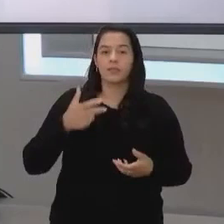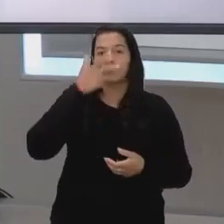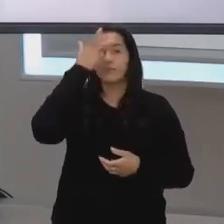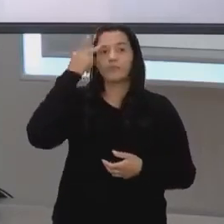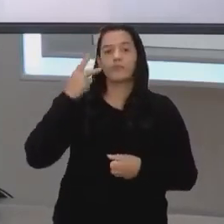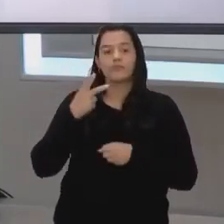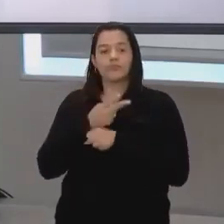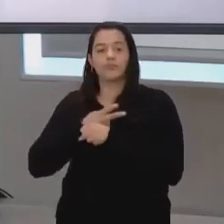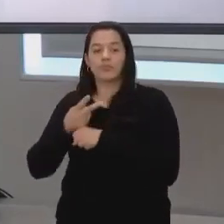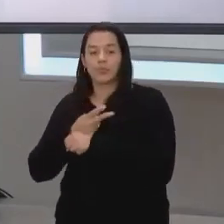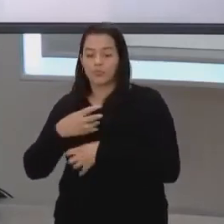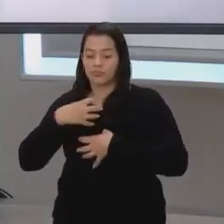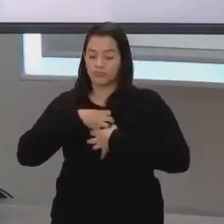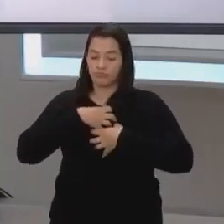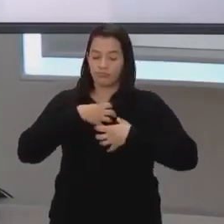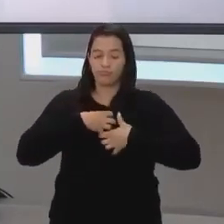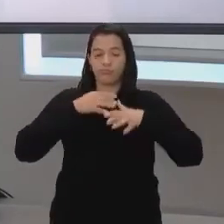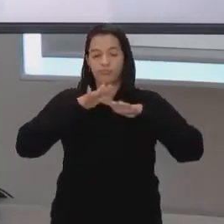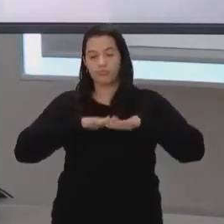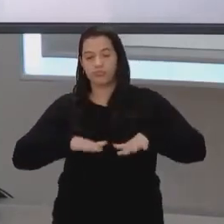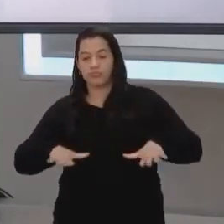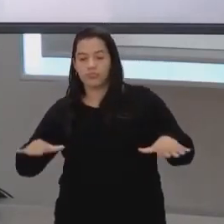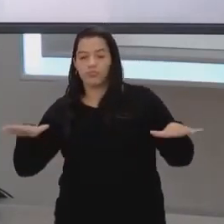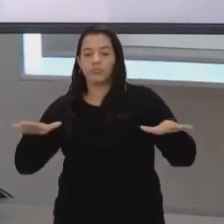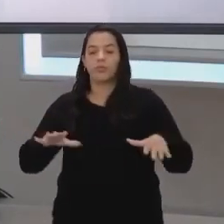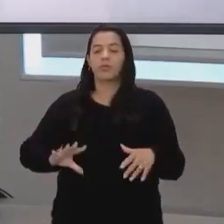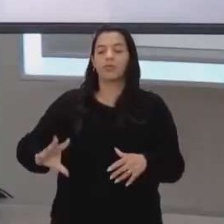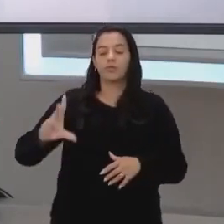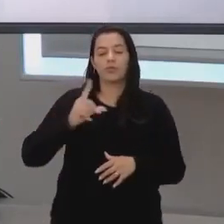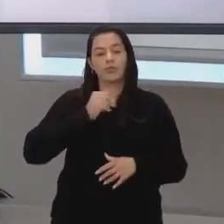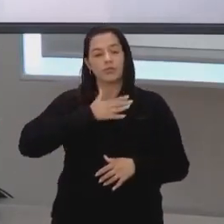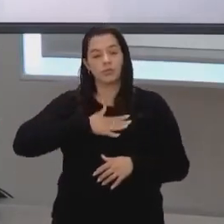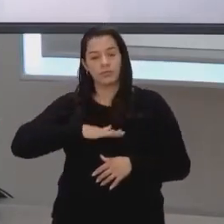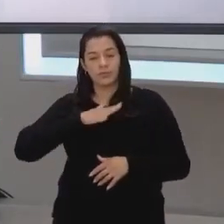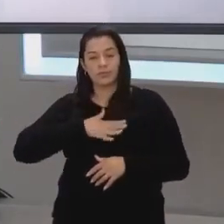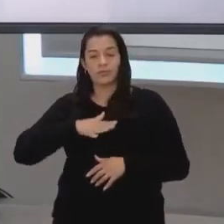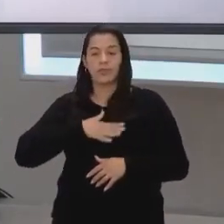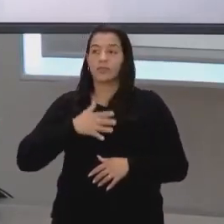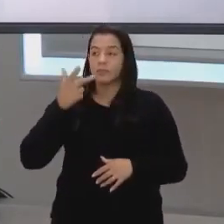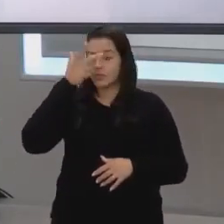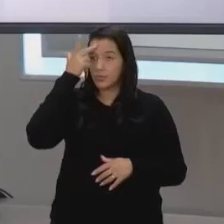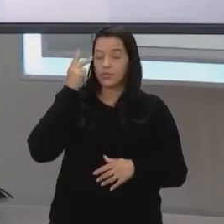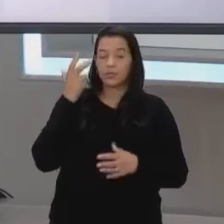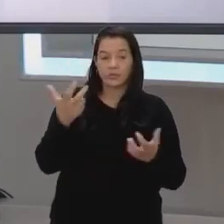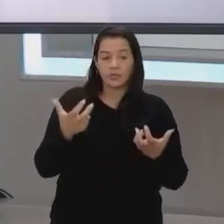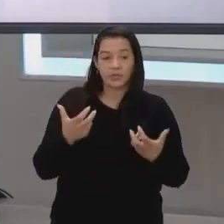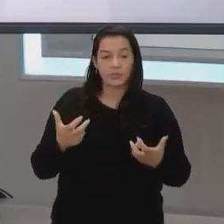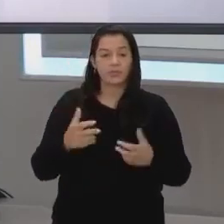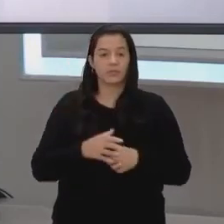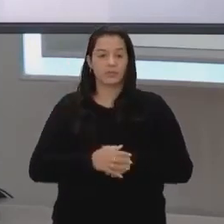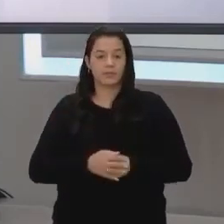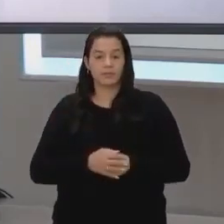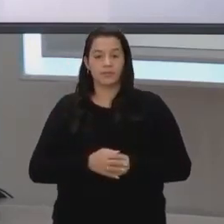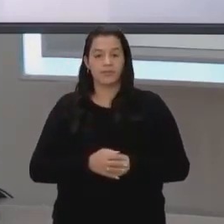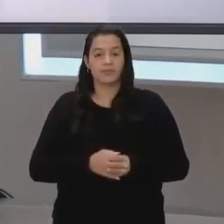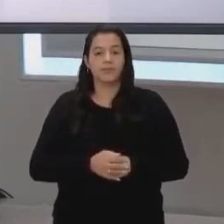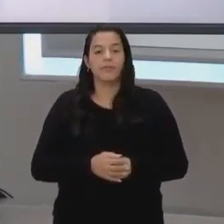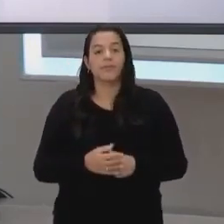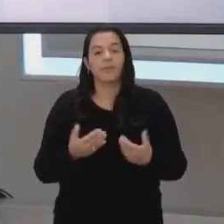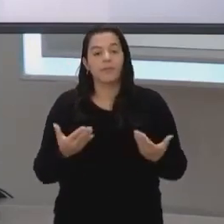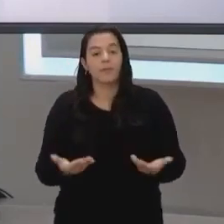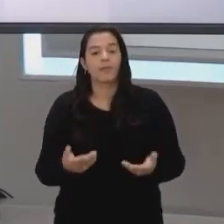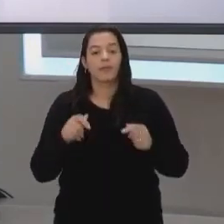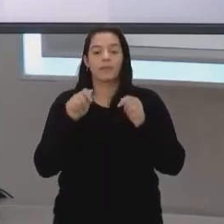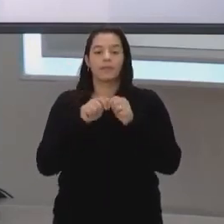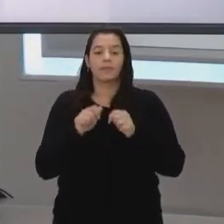estabilidade emocional, das suas estabilidades, vamos falar assim, astrais. Né? E é uma